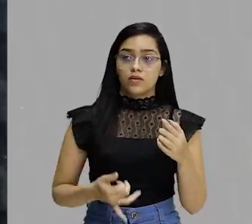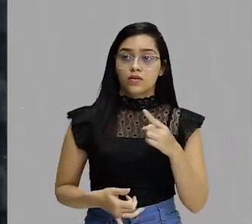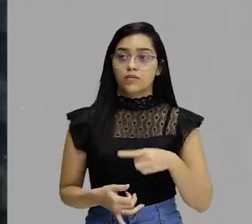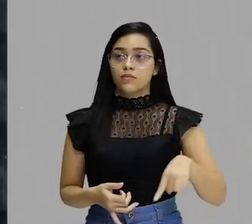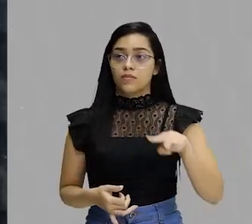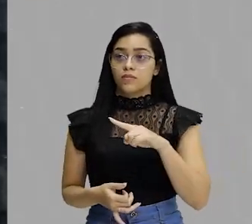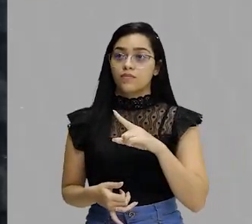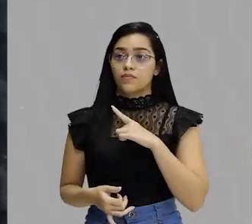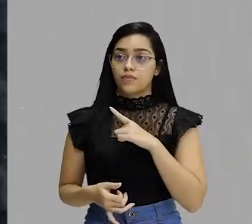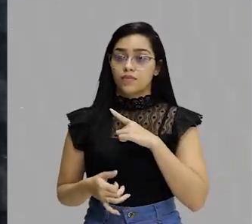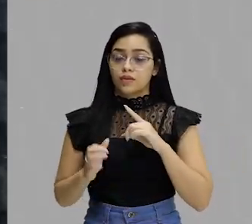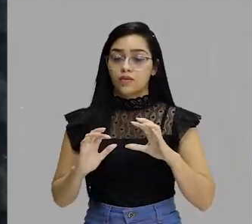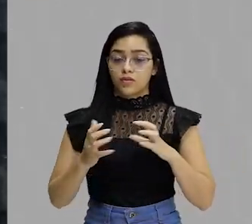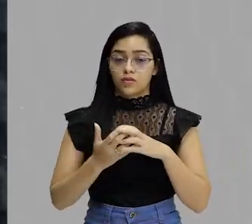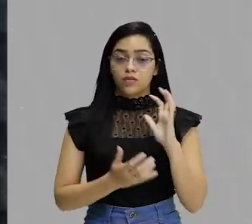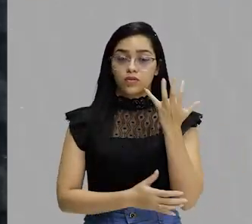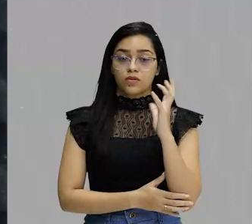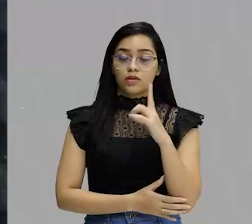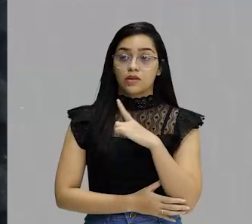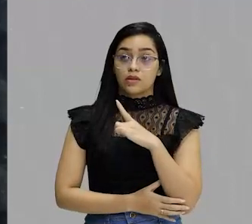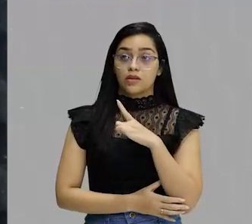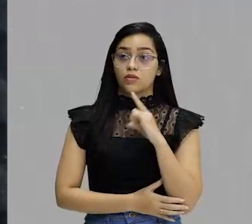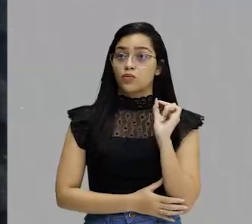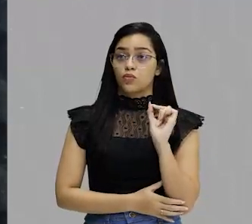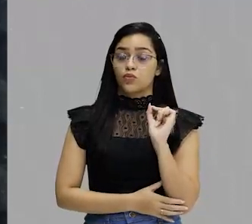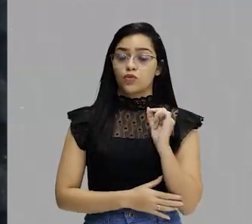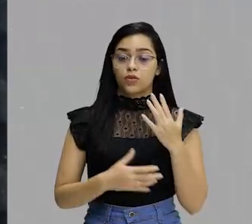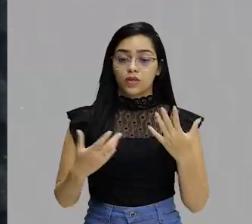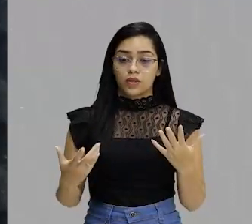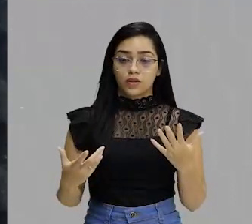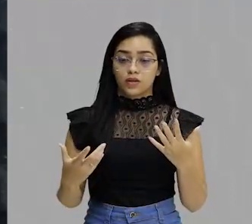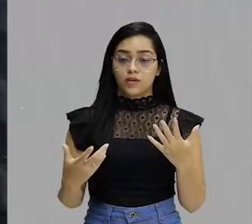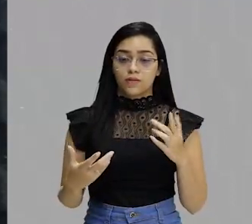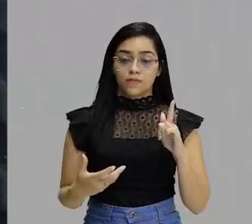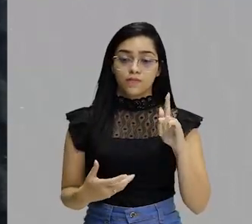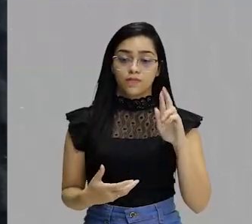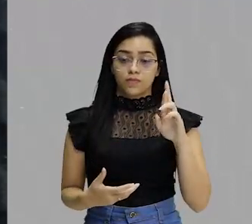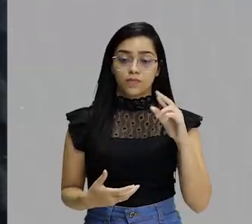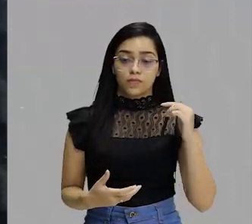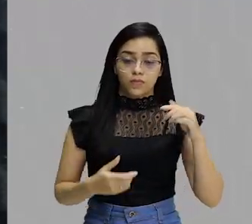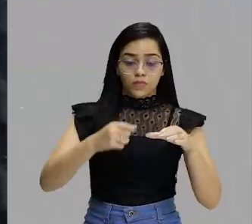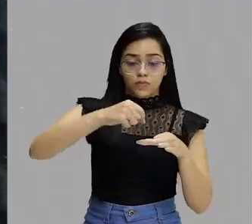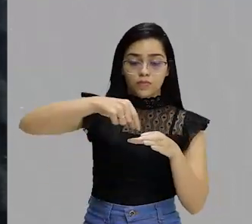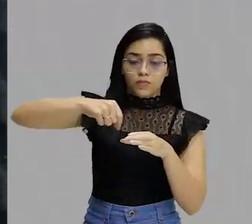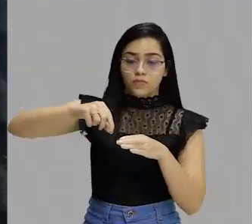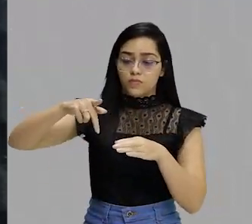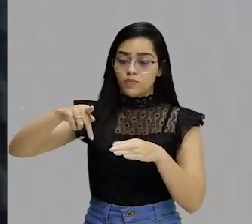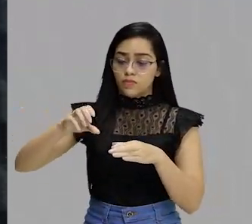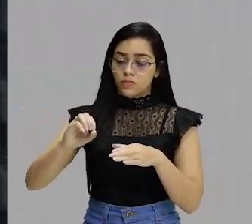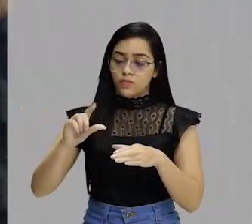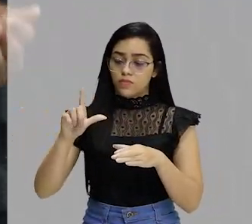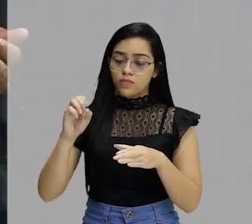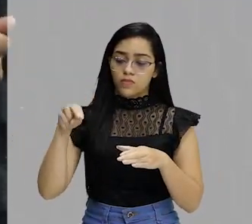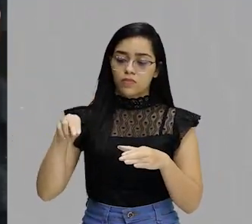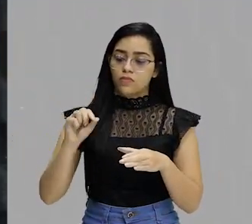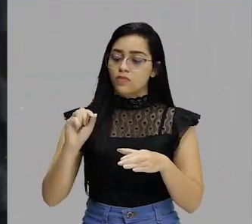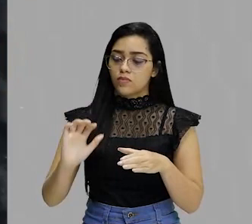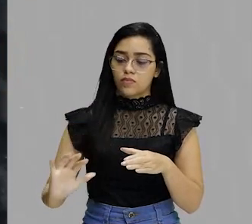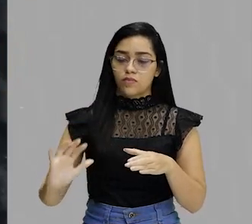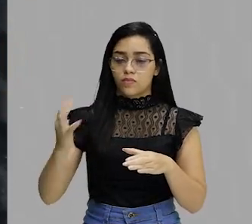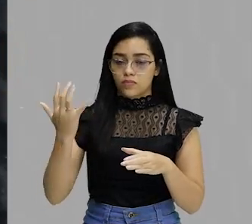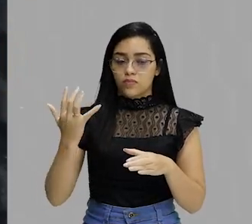que nesse grupo de plantas nós temos a presença do grão de pólen. Nós vamos ver o que